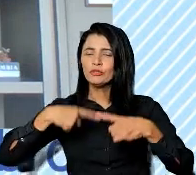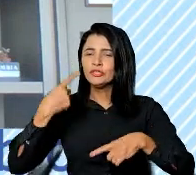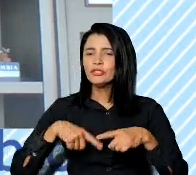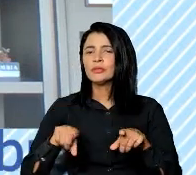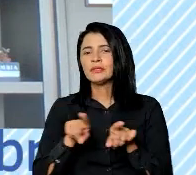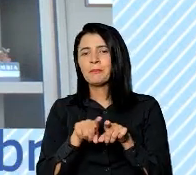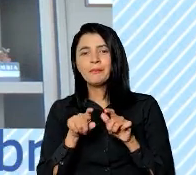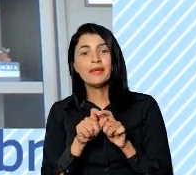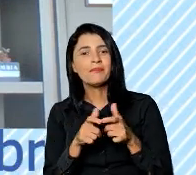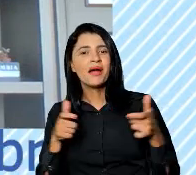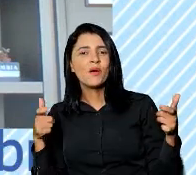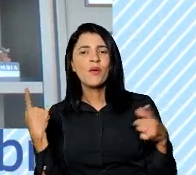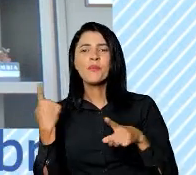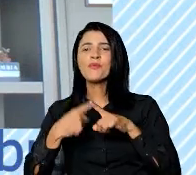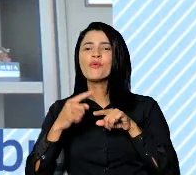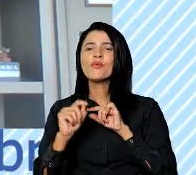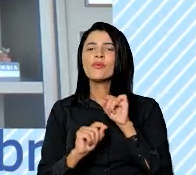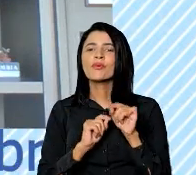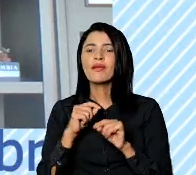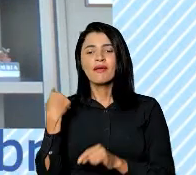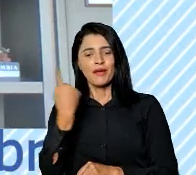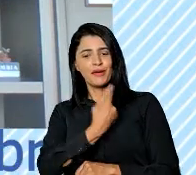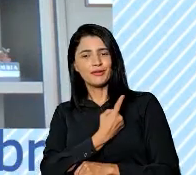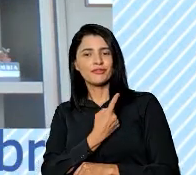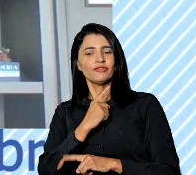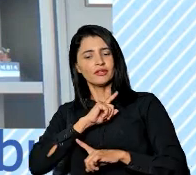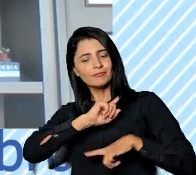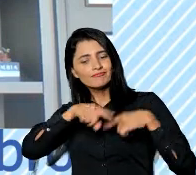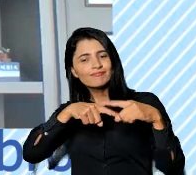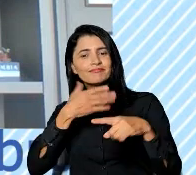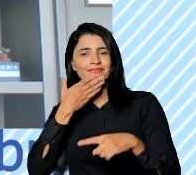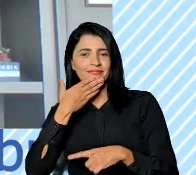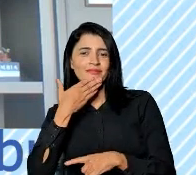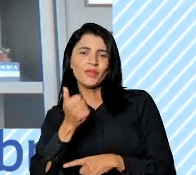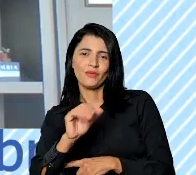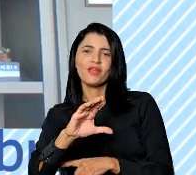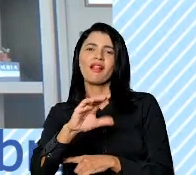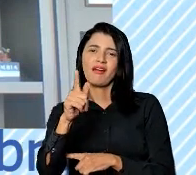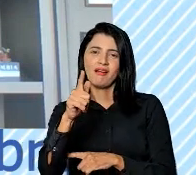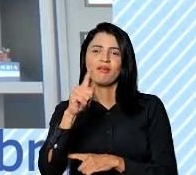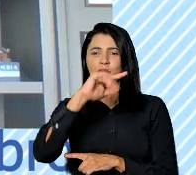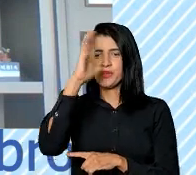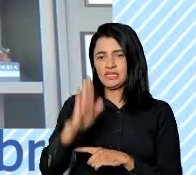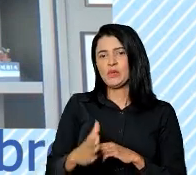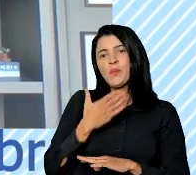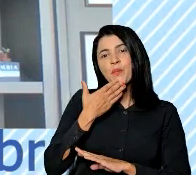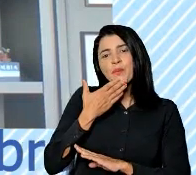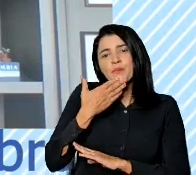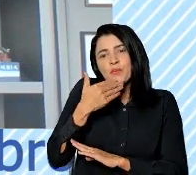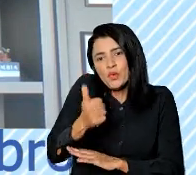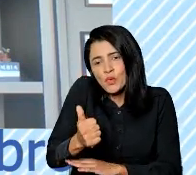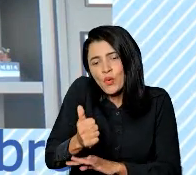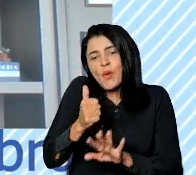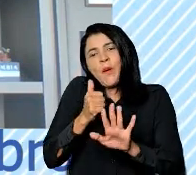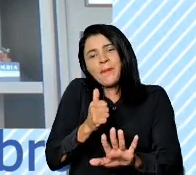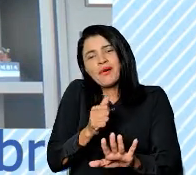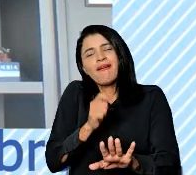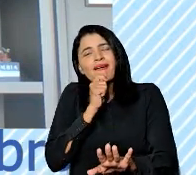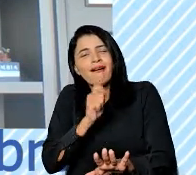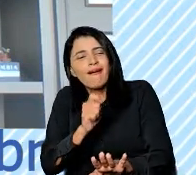maior, porque nós estamos avançando, não é? Claro, o Brasil já avançou muito, mas estamos